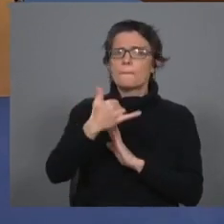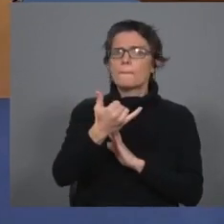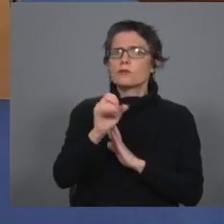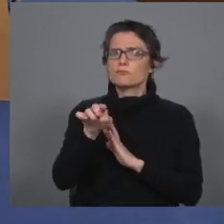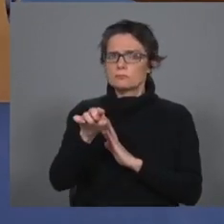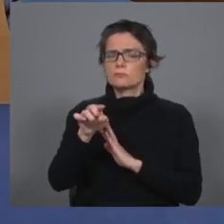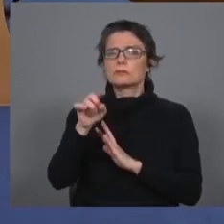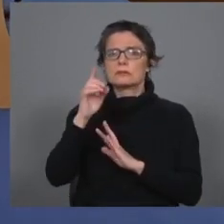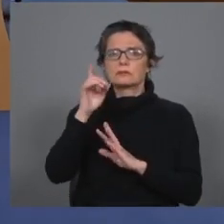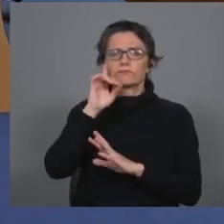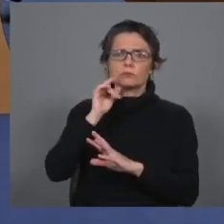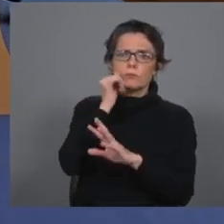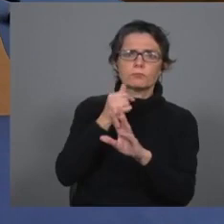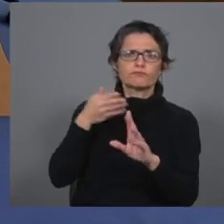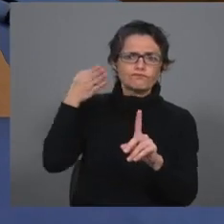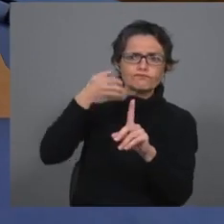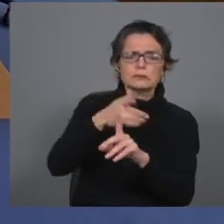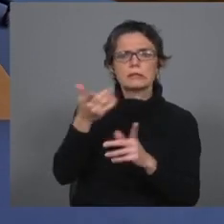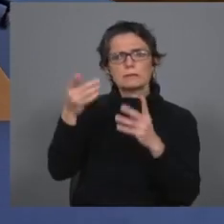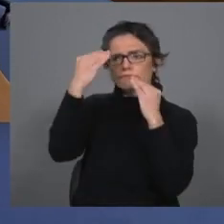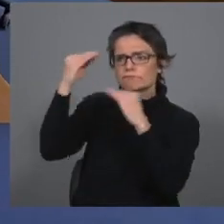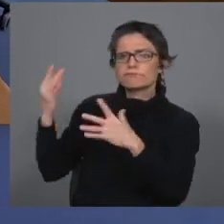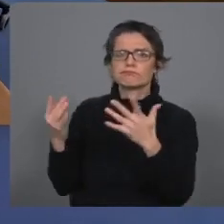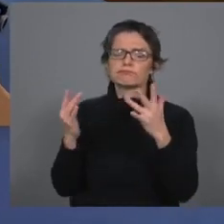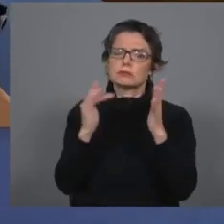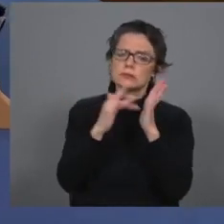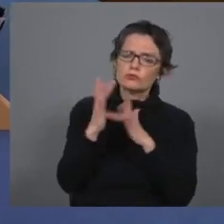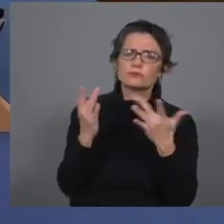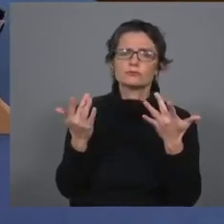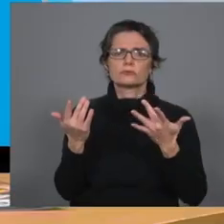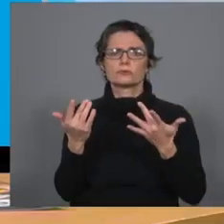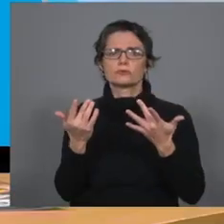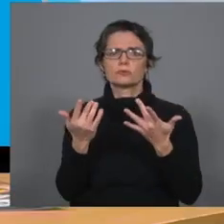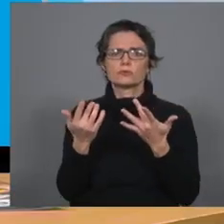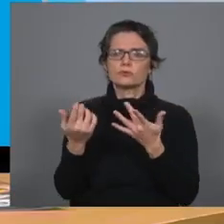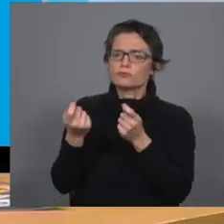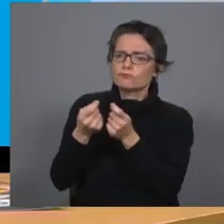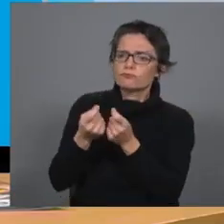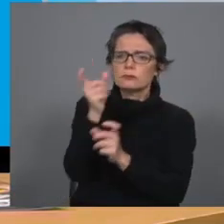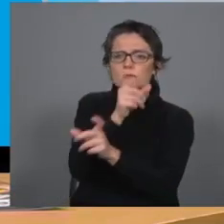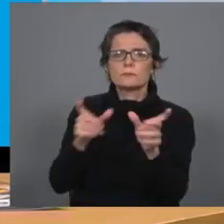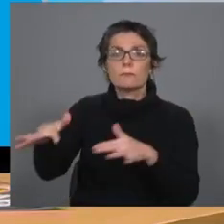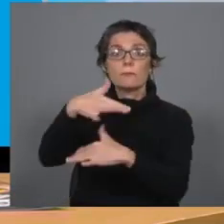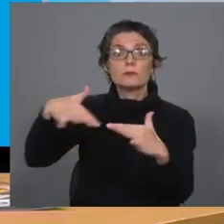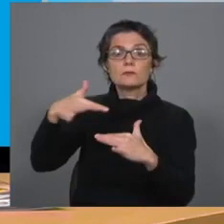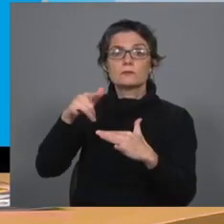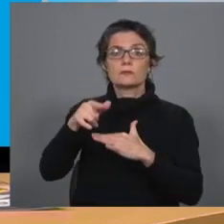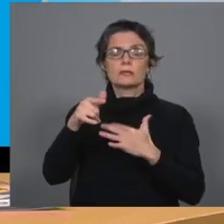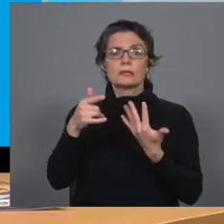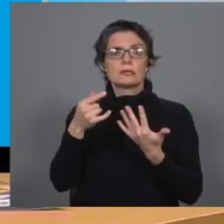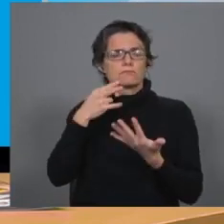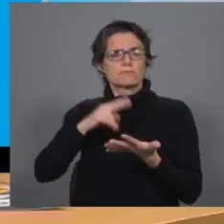missionárias a testemunhar Jesus junto dessas pessoas, dessas populações que realmente são